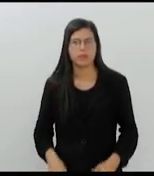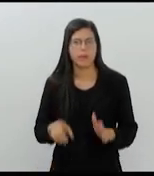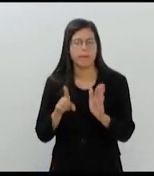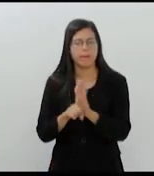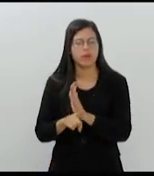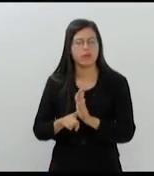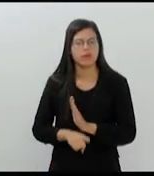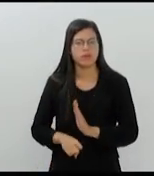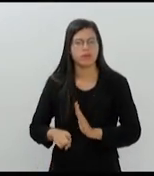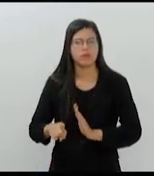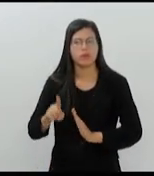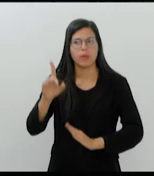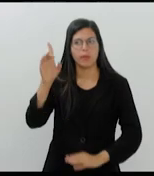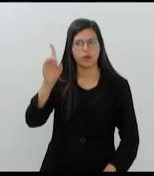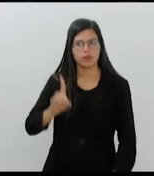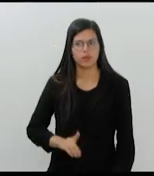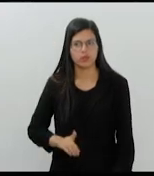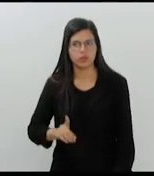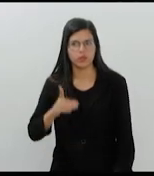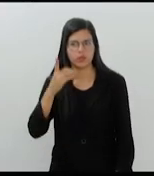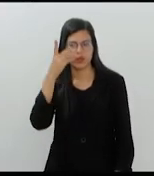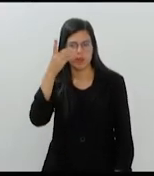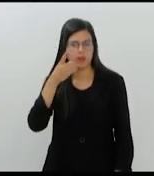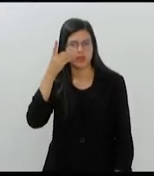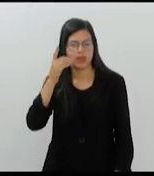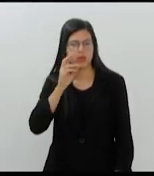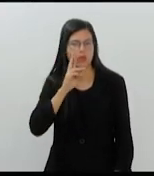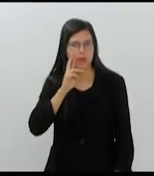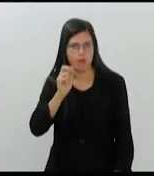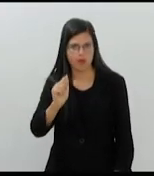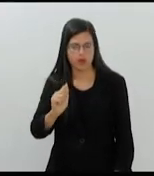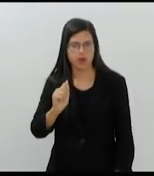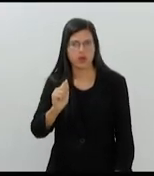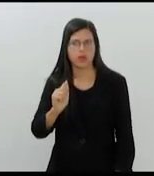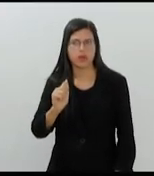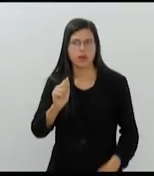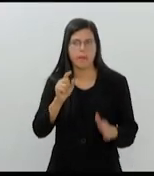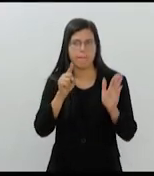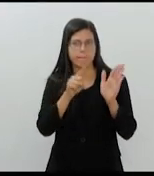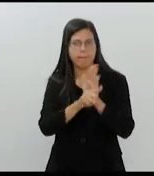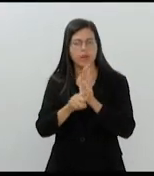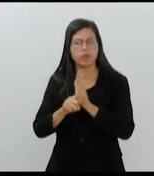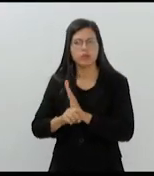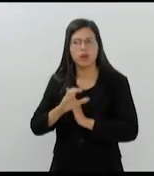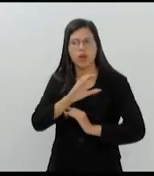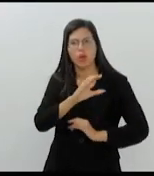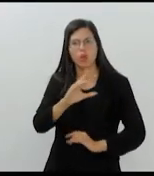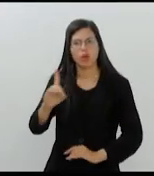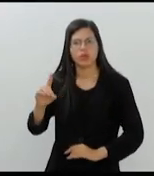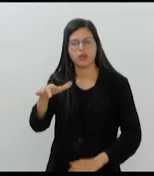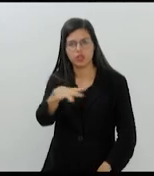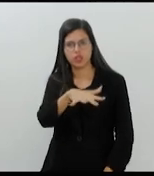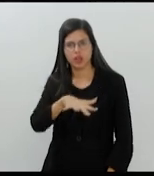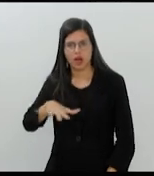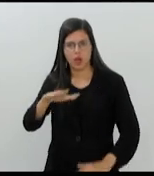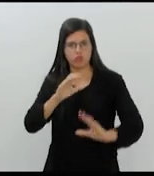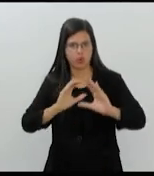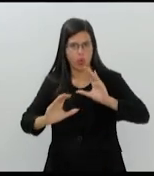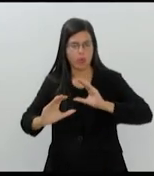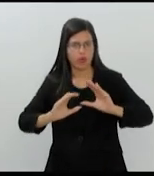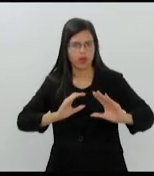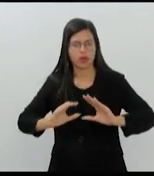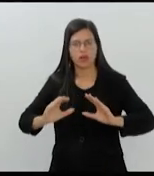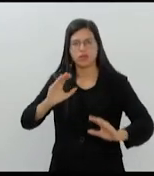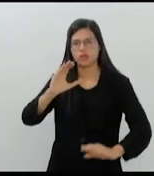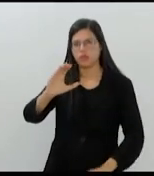diretora e o deputado Amorim, interrogava a coordenadora geral de comunicação da